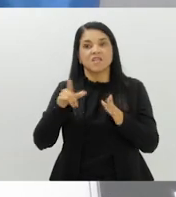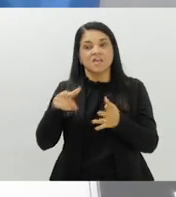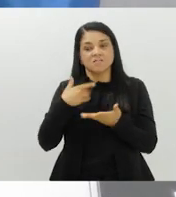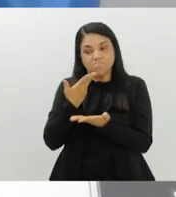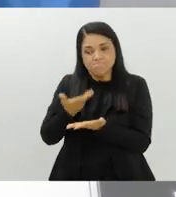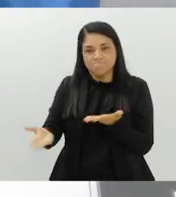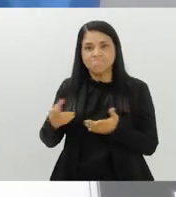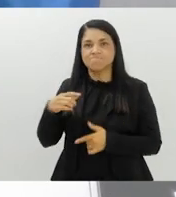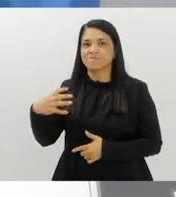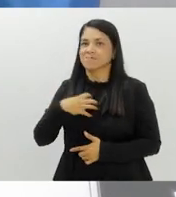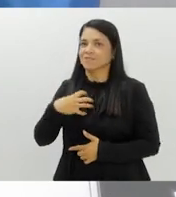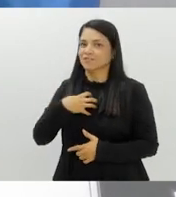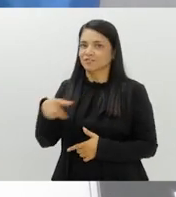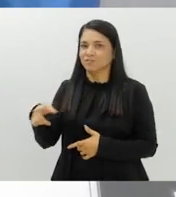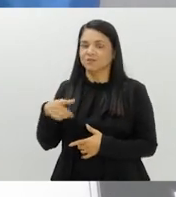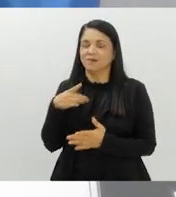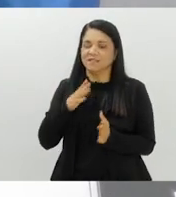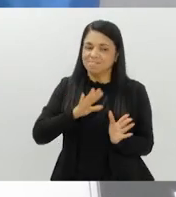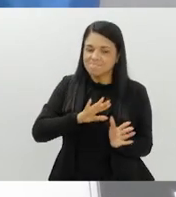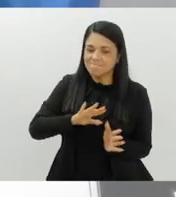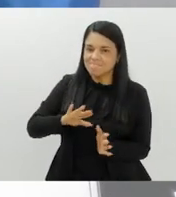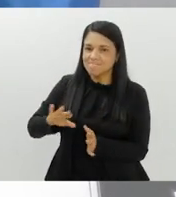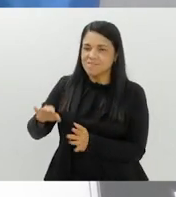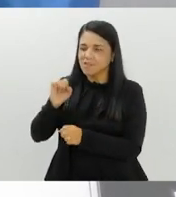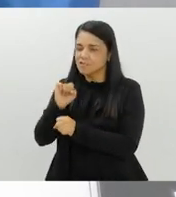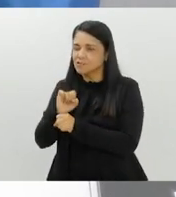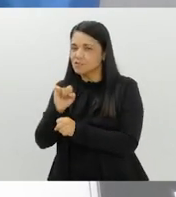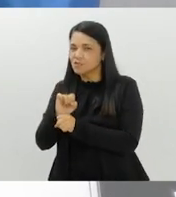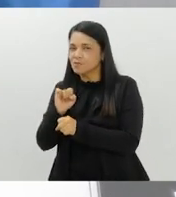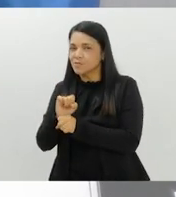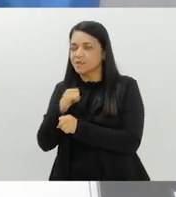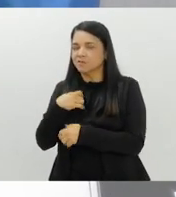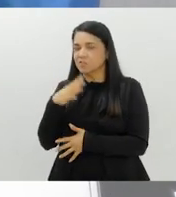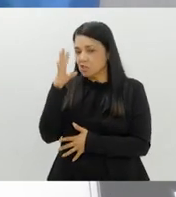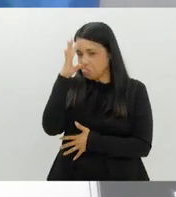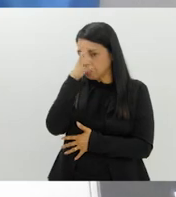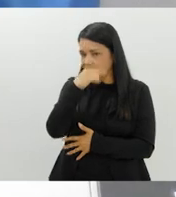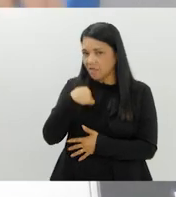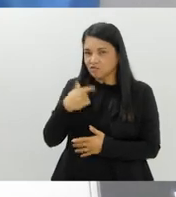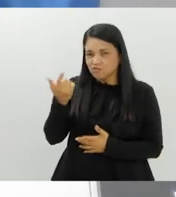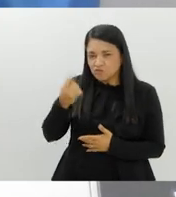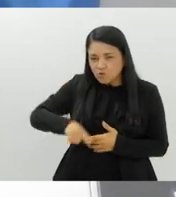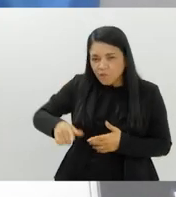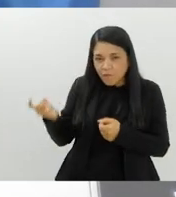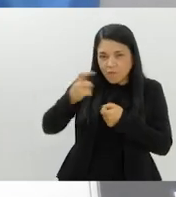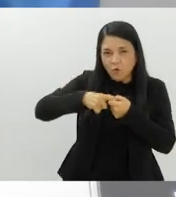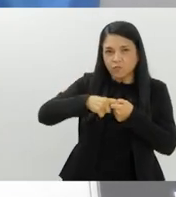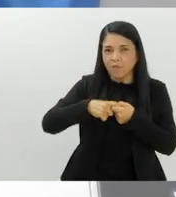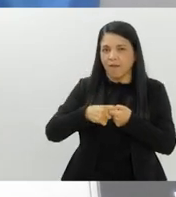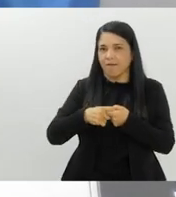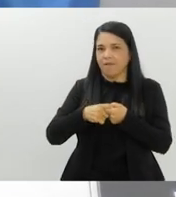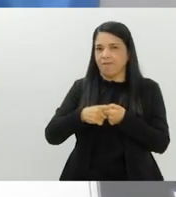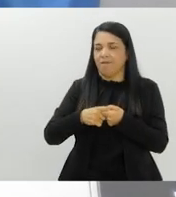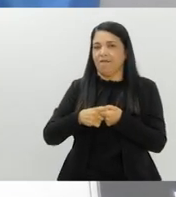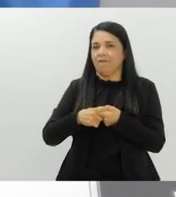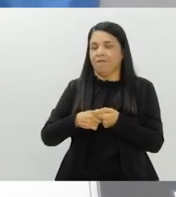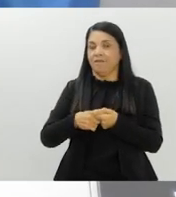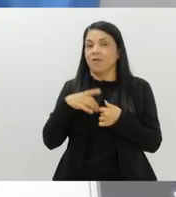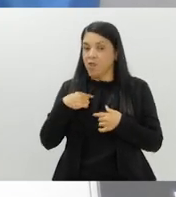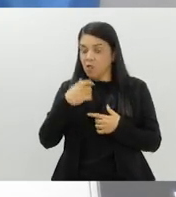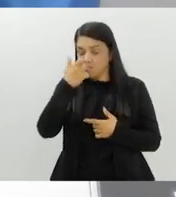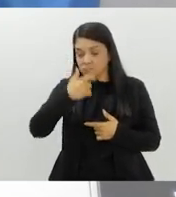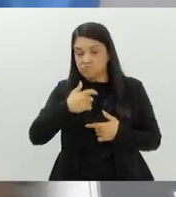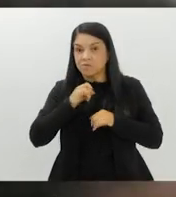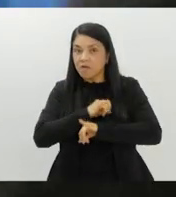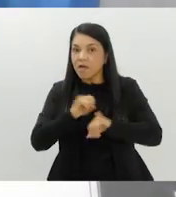perder e tiraram o cavalinho da chuva, estão aguardando a gente ficar distraído para voltar a carga. Por que que eu estou dizendo isso?